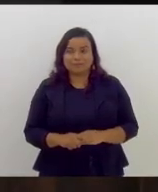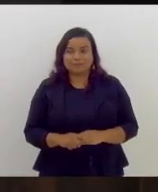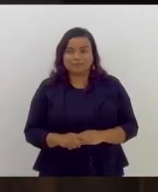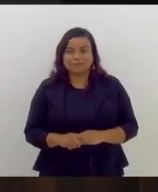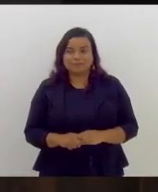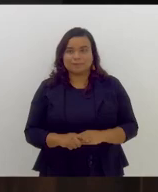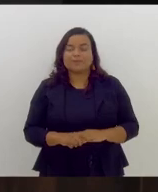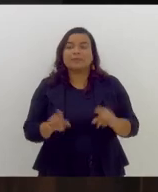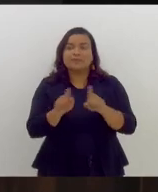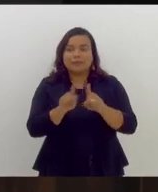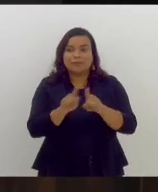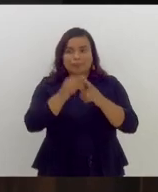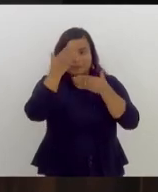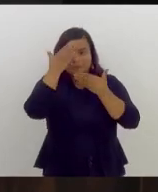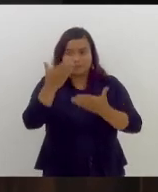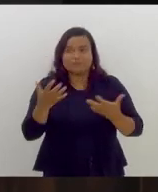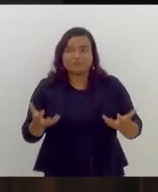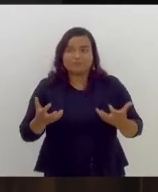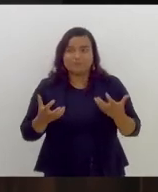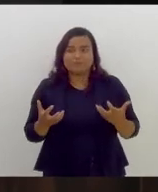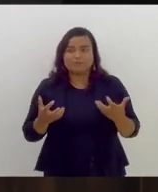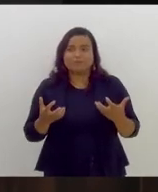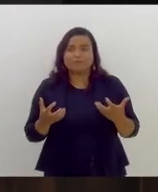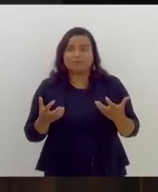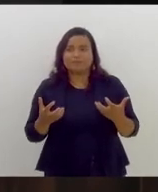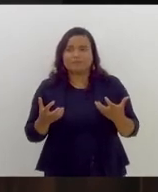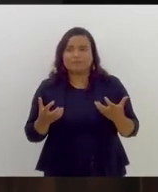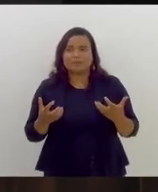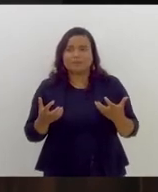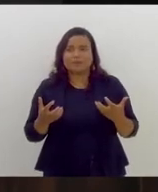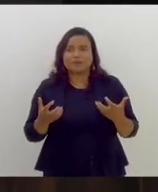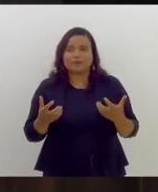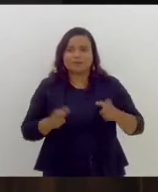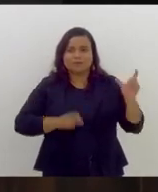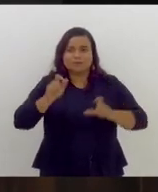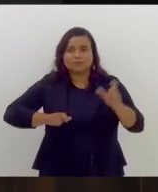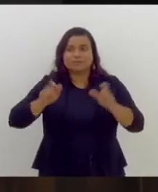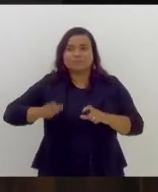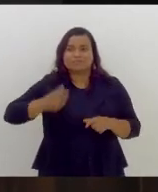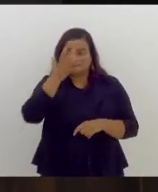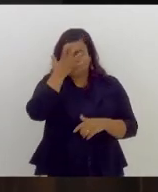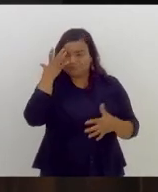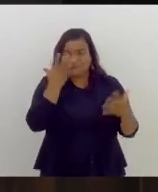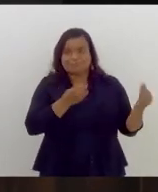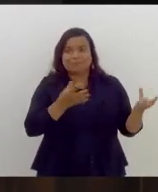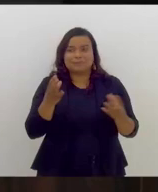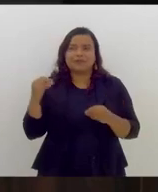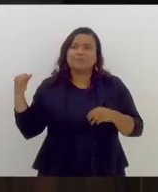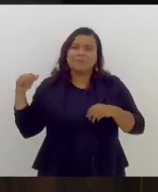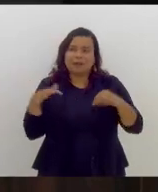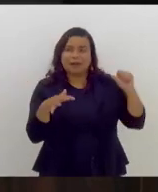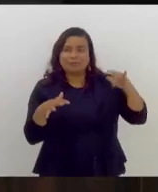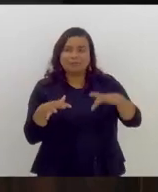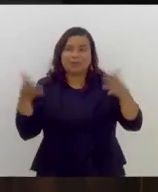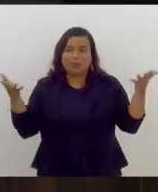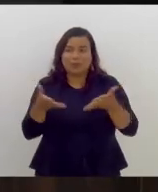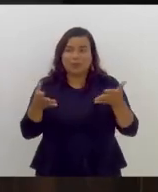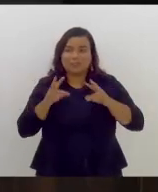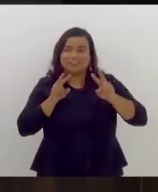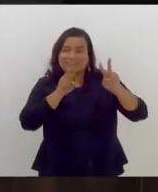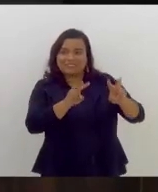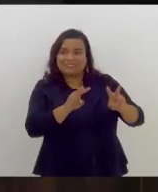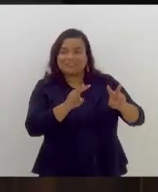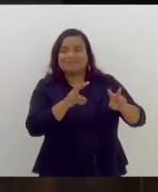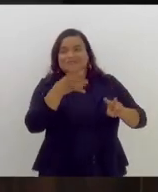Quero aqui também agradecer a tantas pessoas que vieram aqui hoje prestigiar